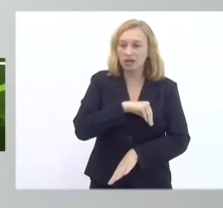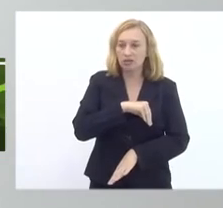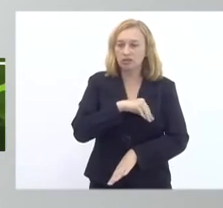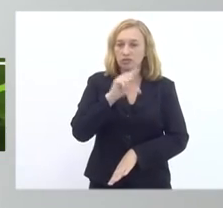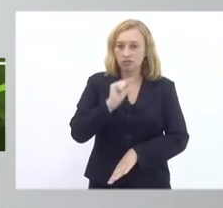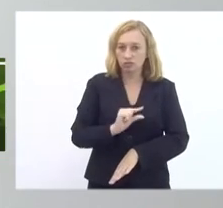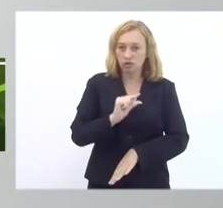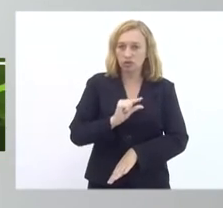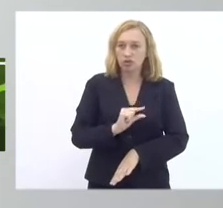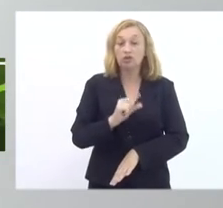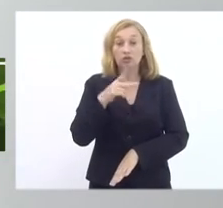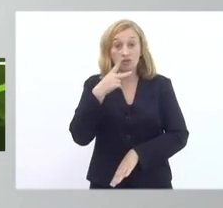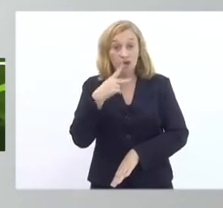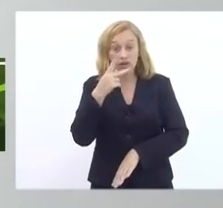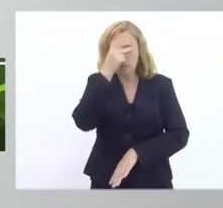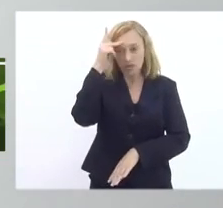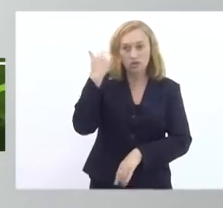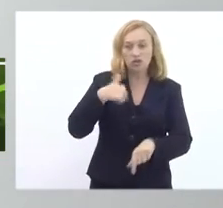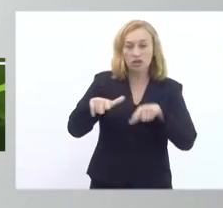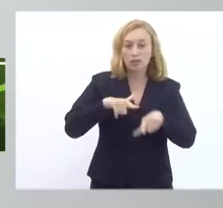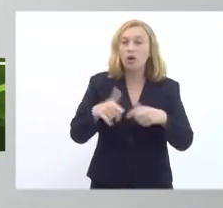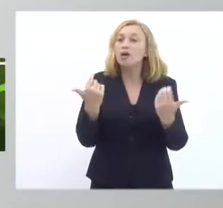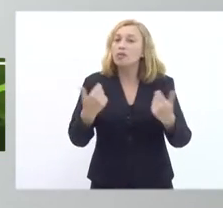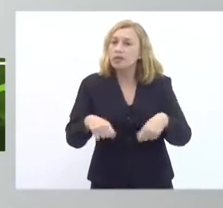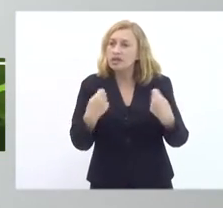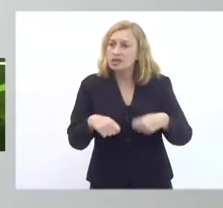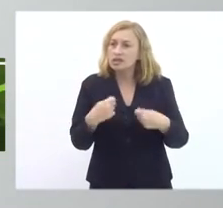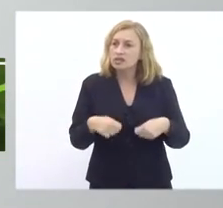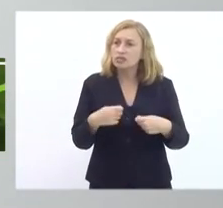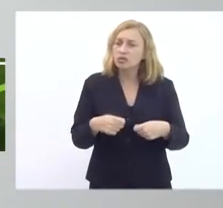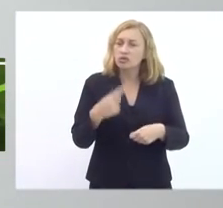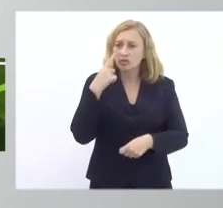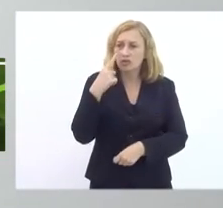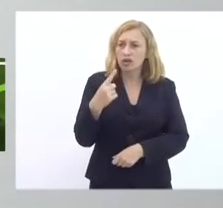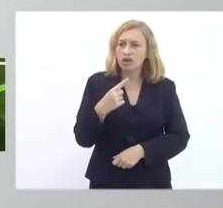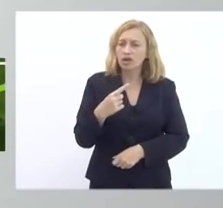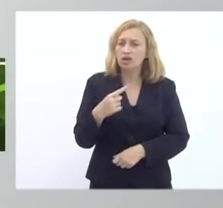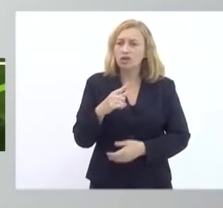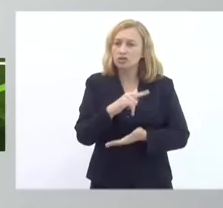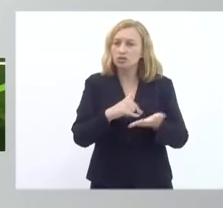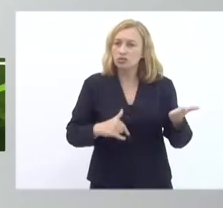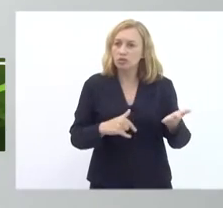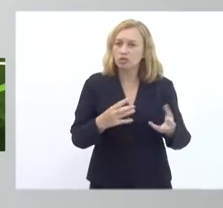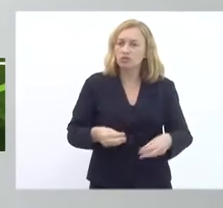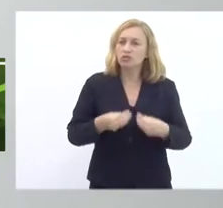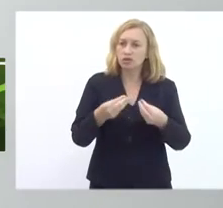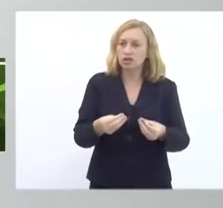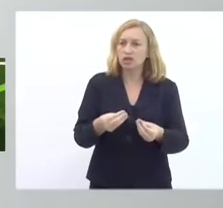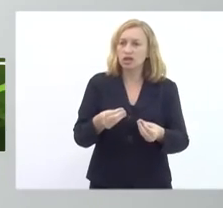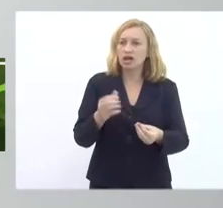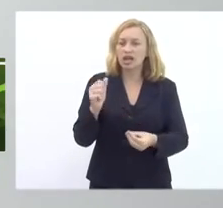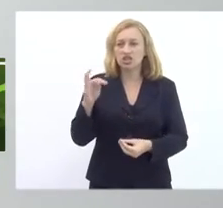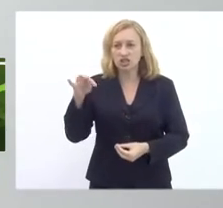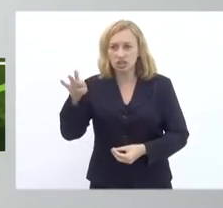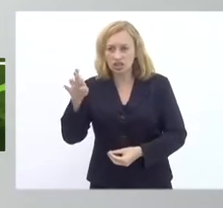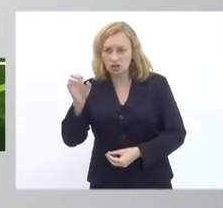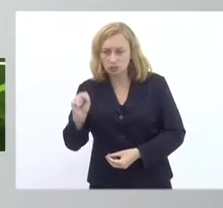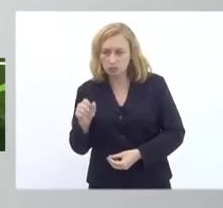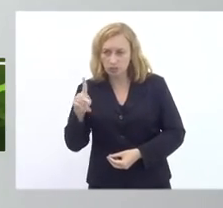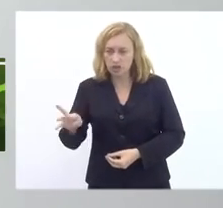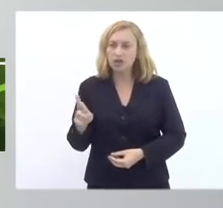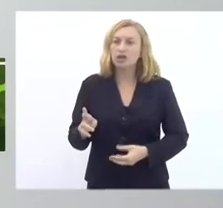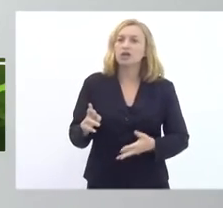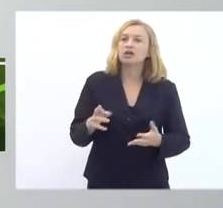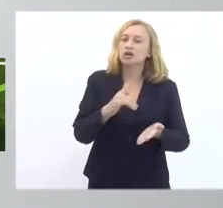salário mínimo. Então, assim, a gente precisa muito estabelecer. E esse documento foi entregue para a Getransp, esse documento foi